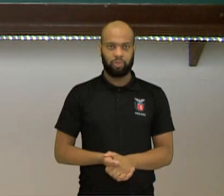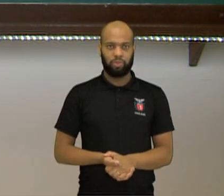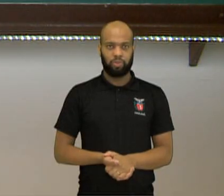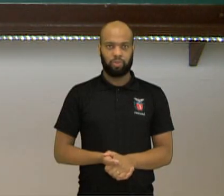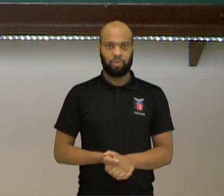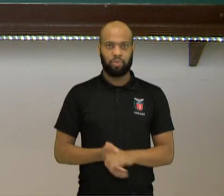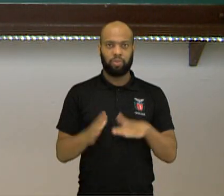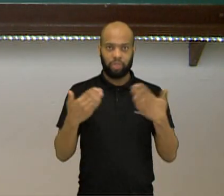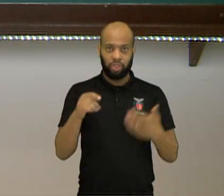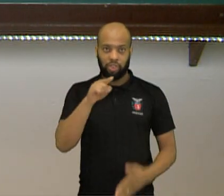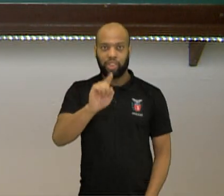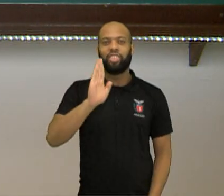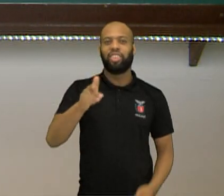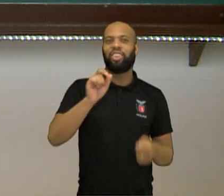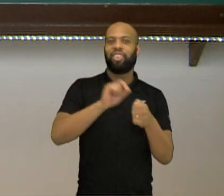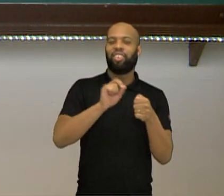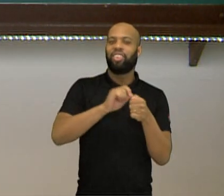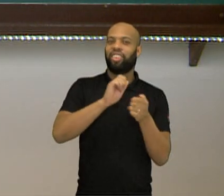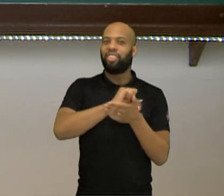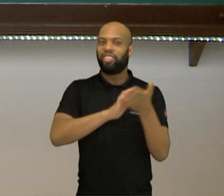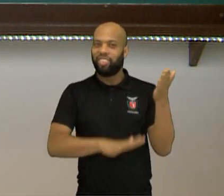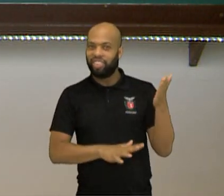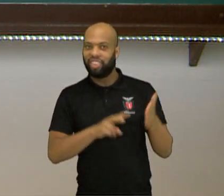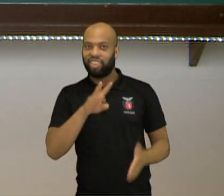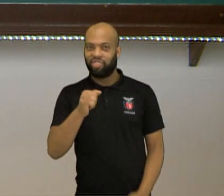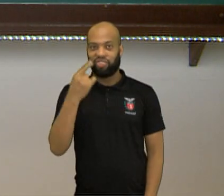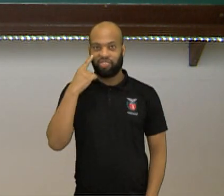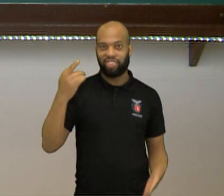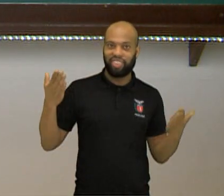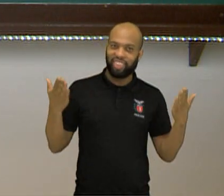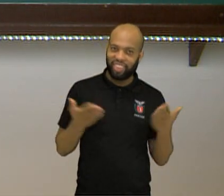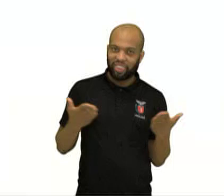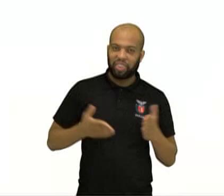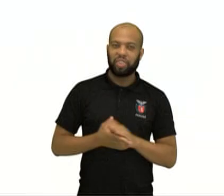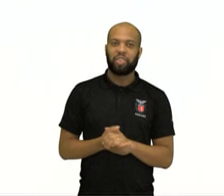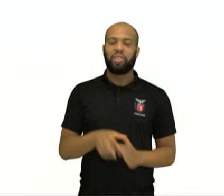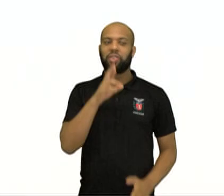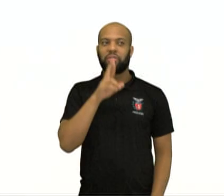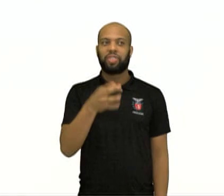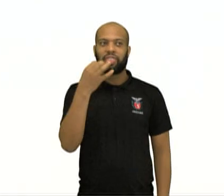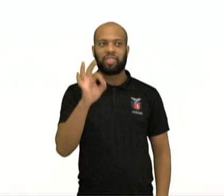Claro que você já realizou a atividade e nós vamos conferir agora.